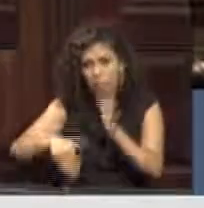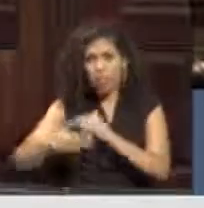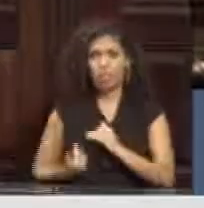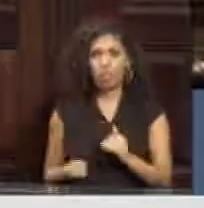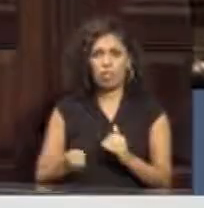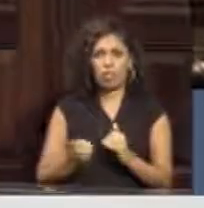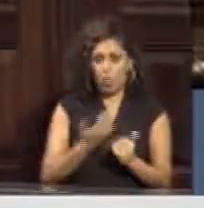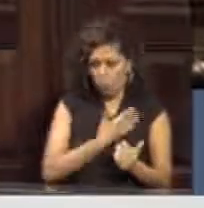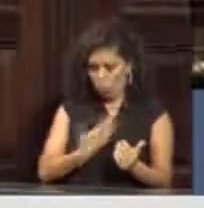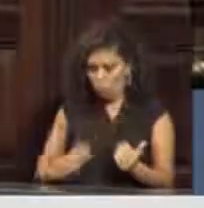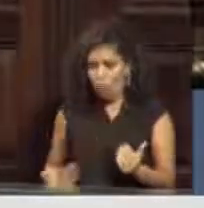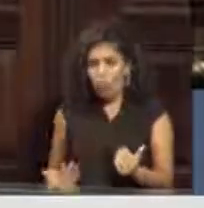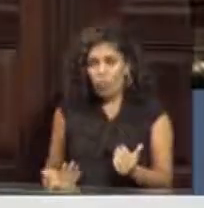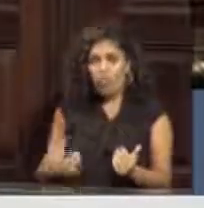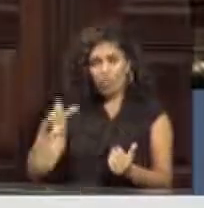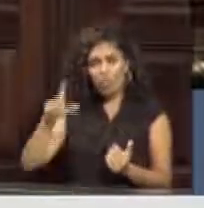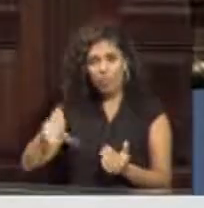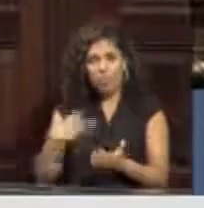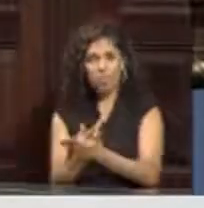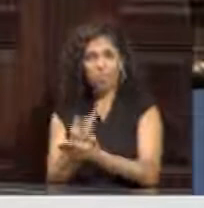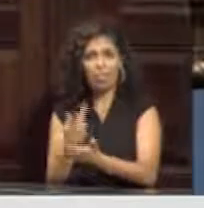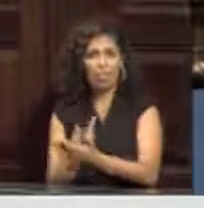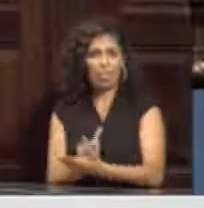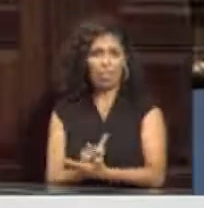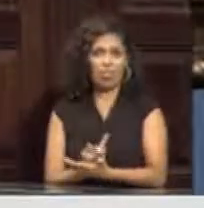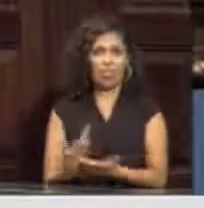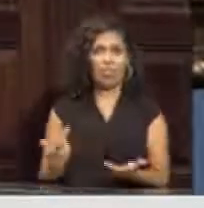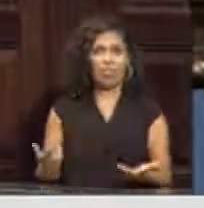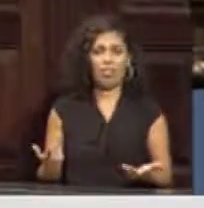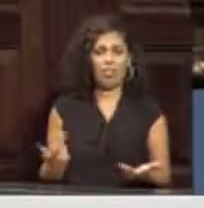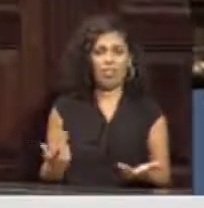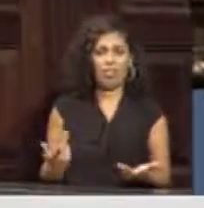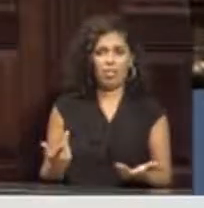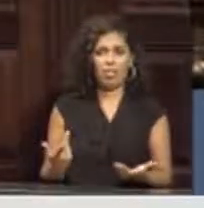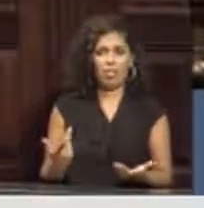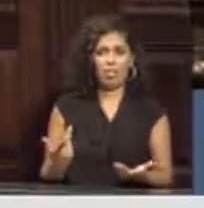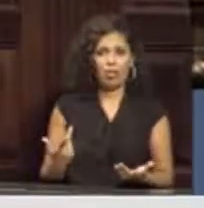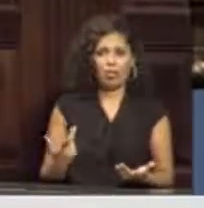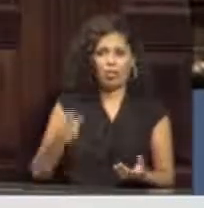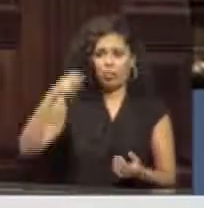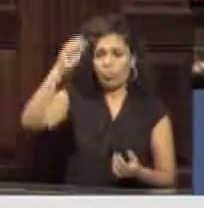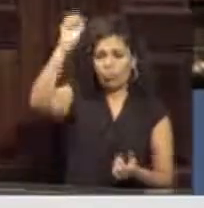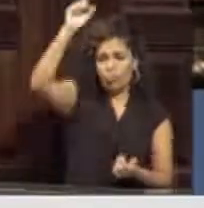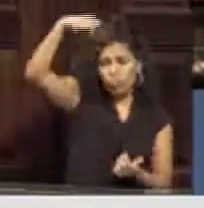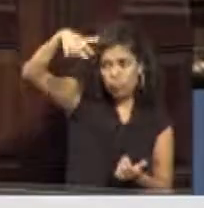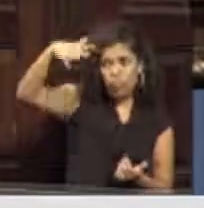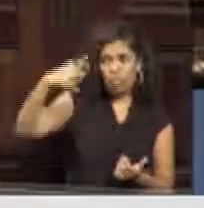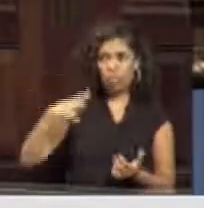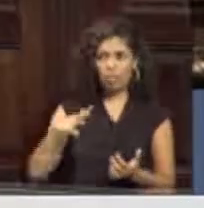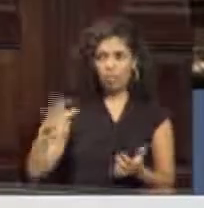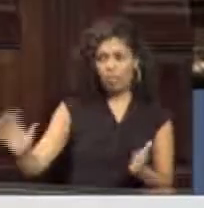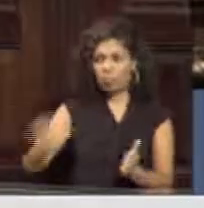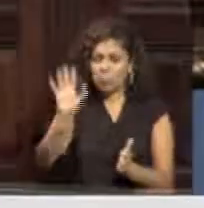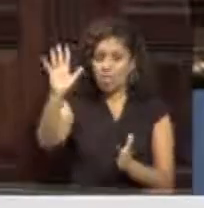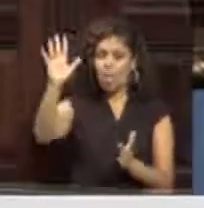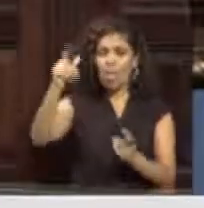nas contas de luz. É isso que o povo brasileiro precisa entender.